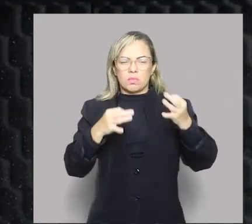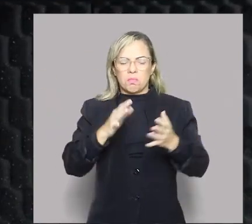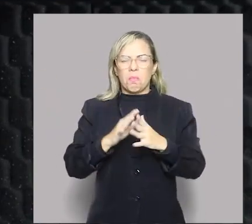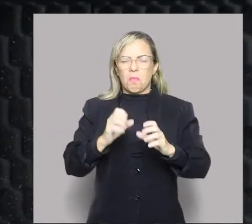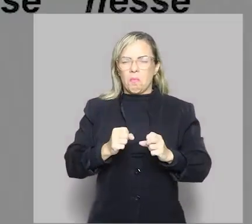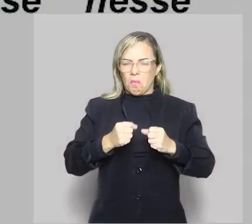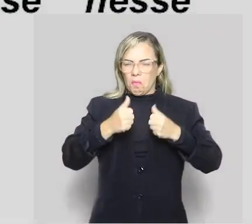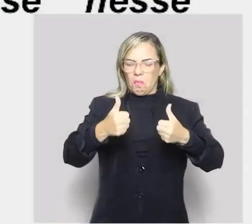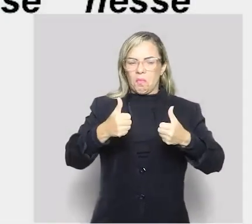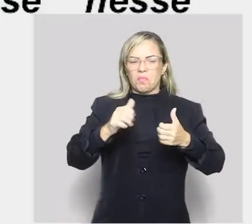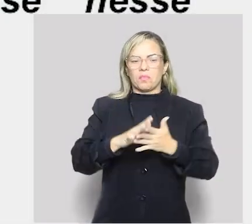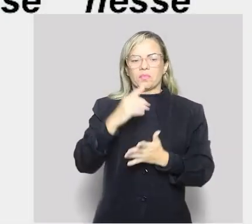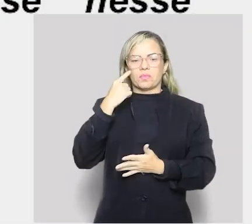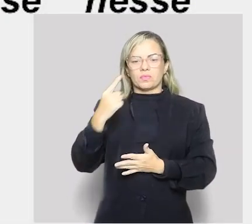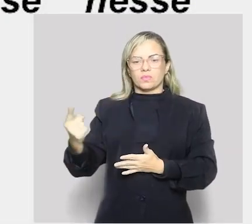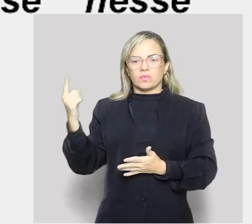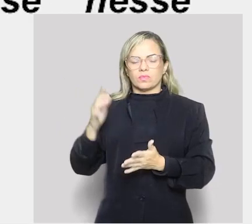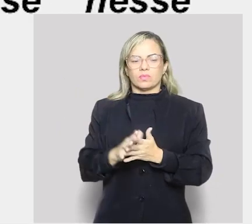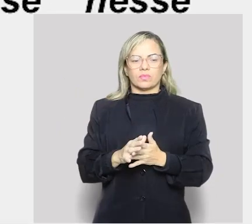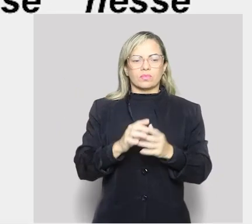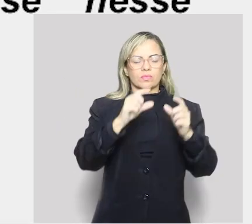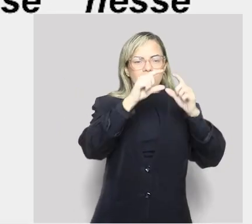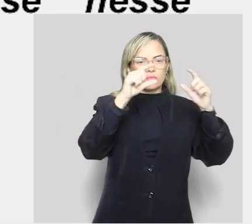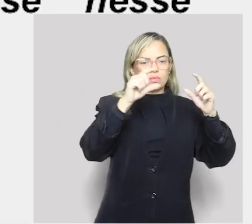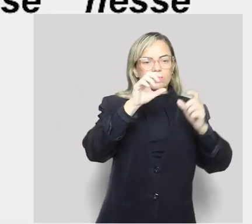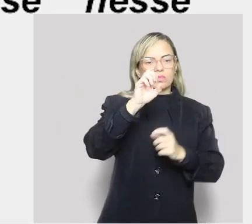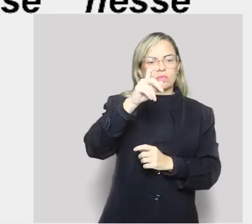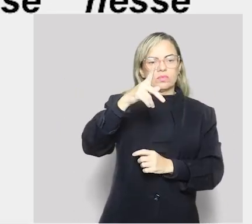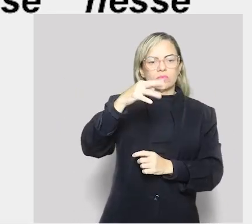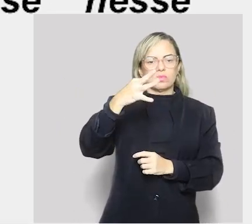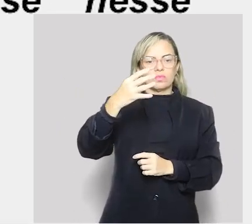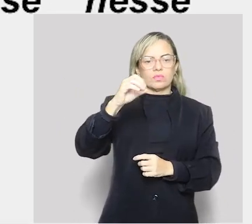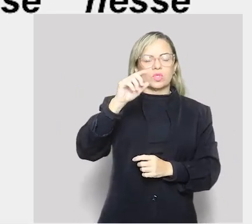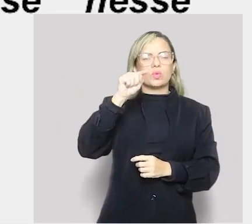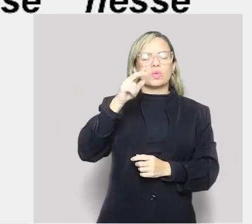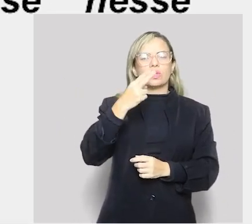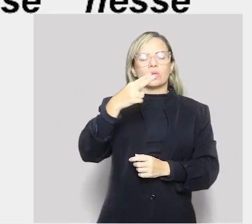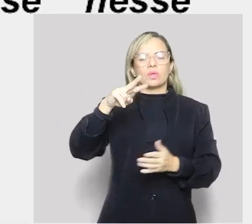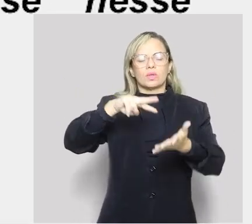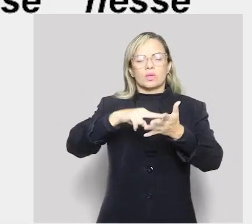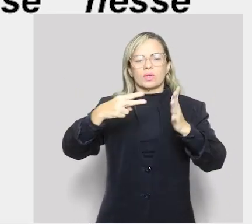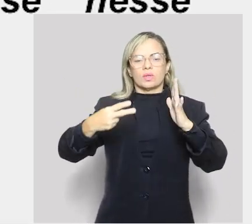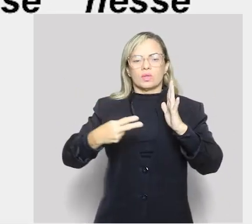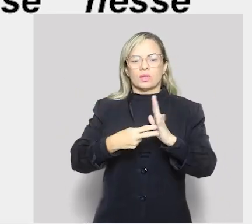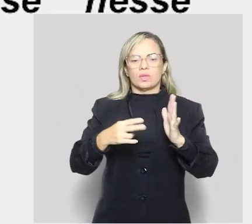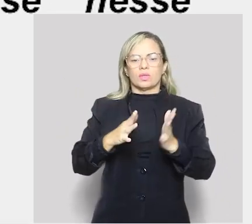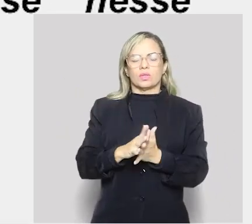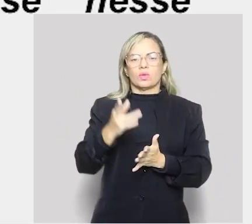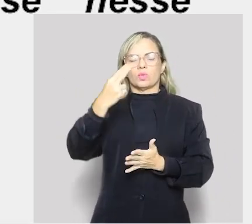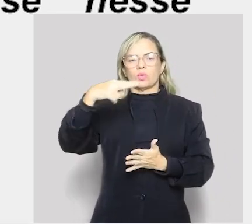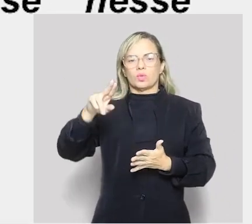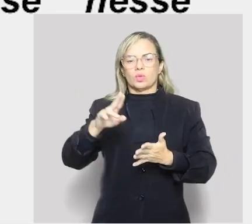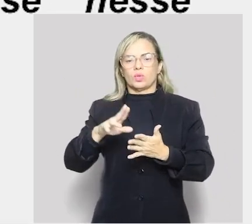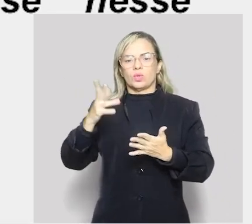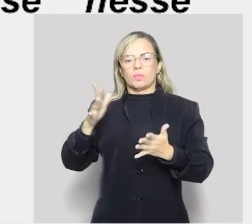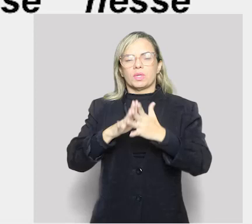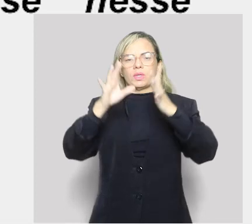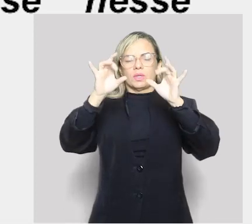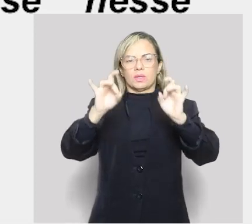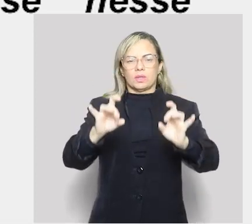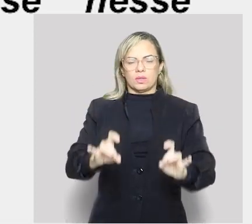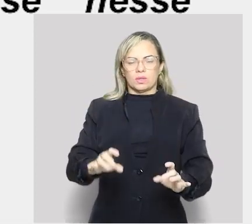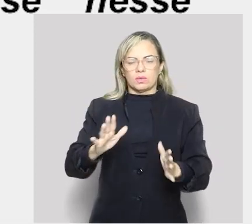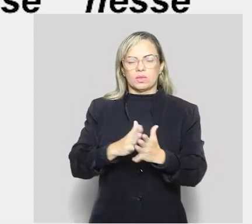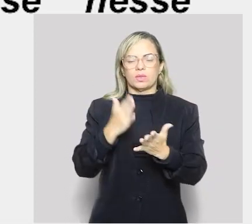potente. A gente faz assim, a gente coloca o epíteto. O que é o epíteto? É o nome do especialista. Então, o que ele